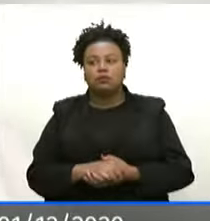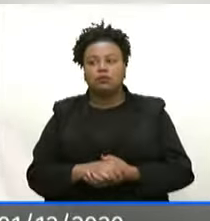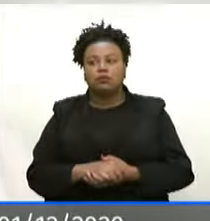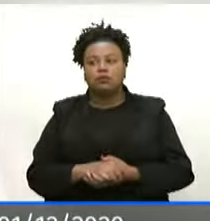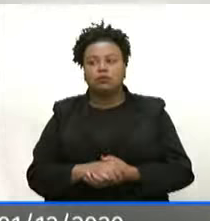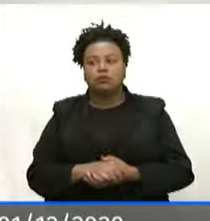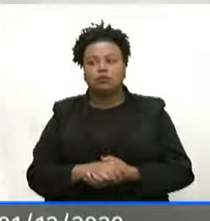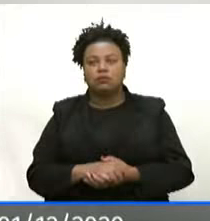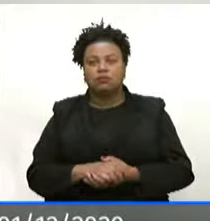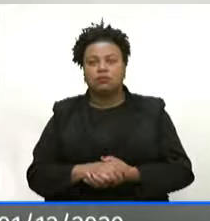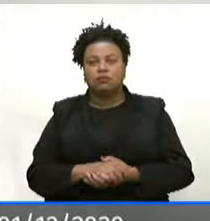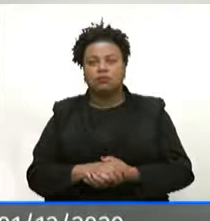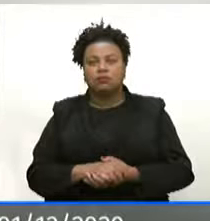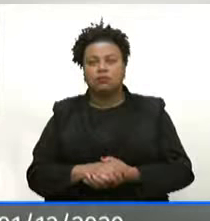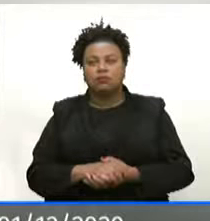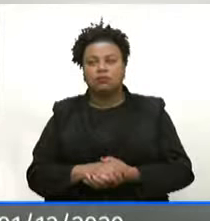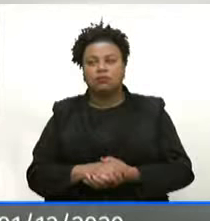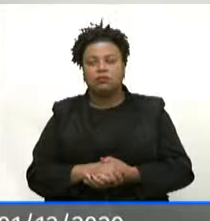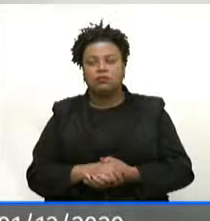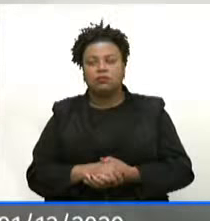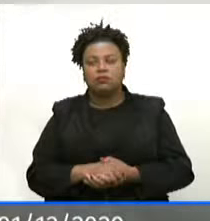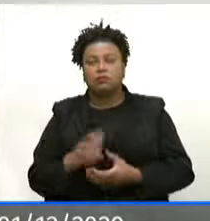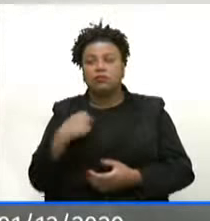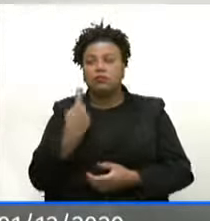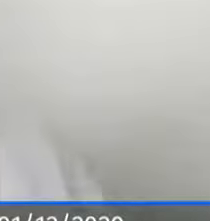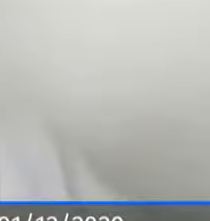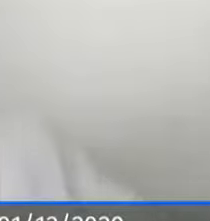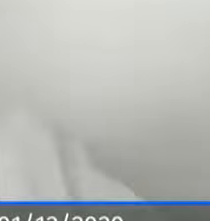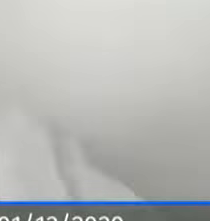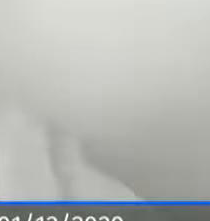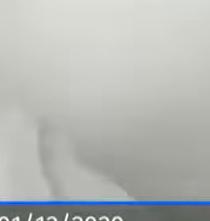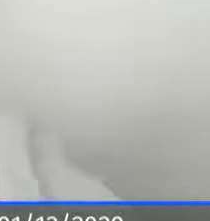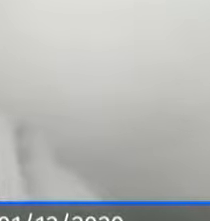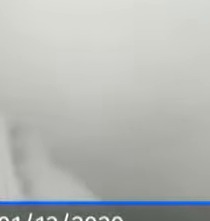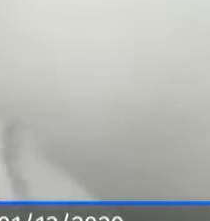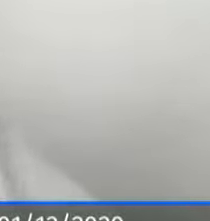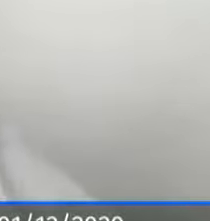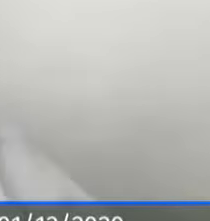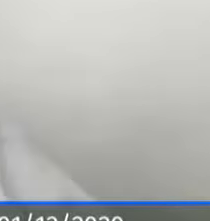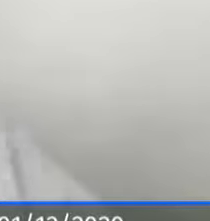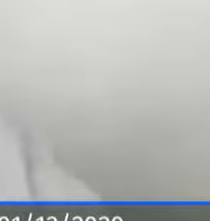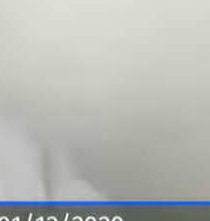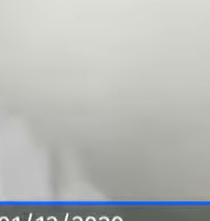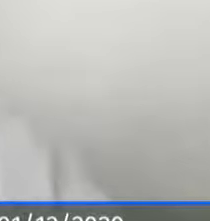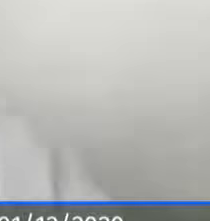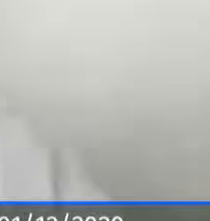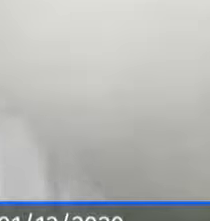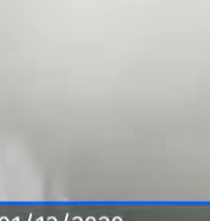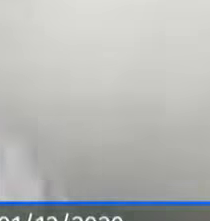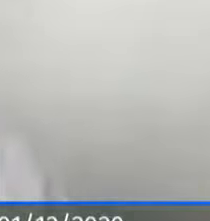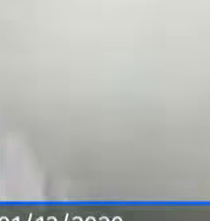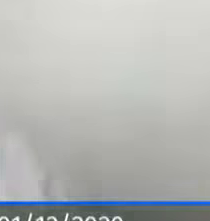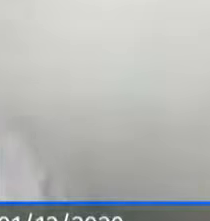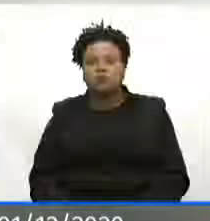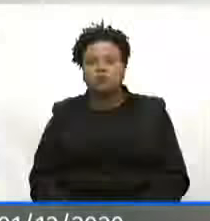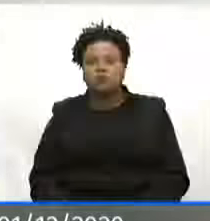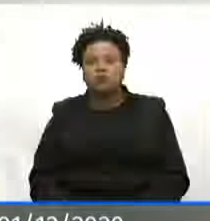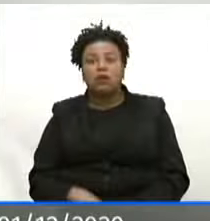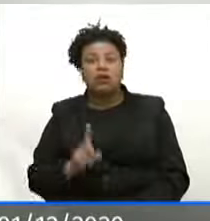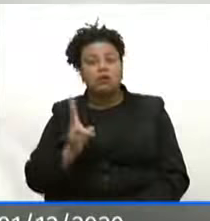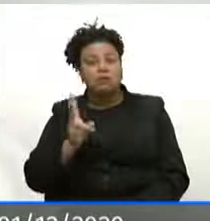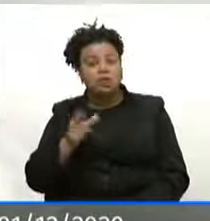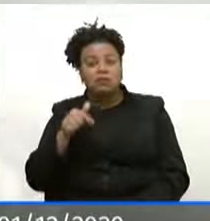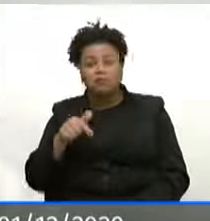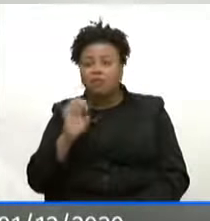insistindo, né, em que a situação mudou, que agora nós estamos vivendo uma outra etapa? Não, é a